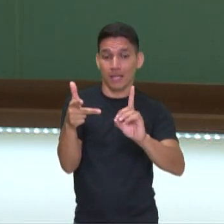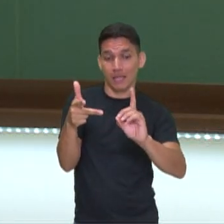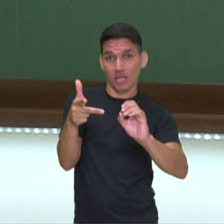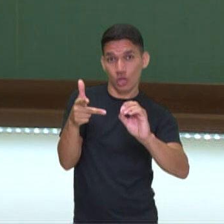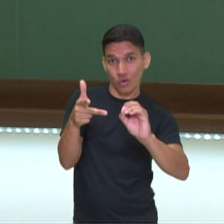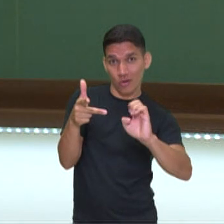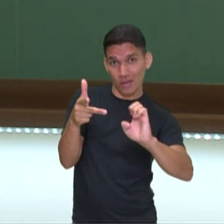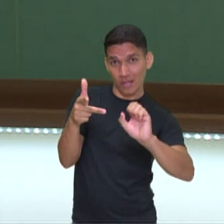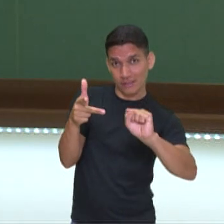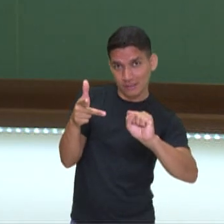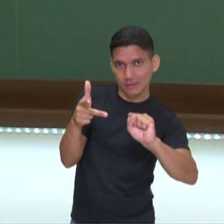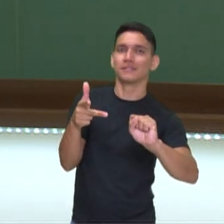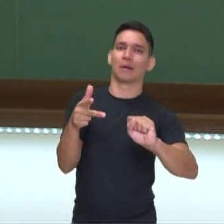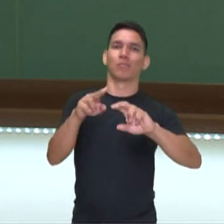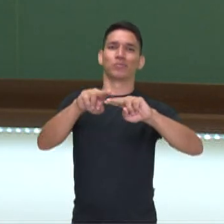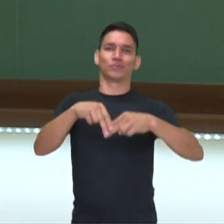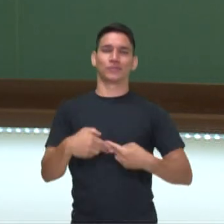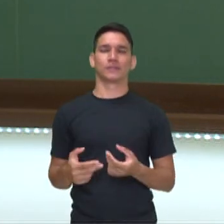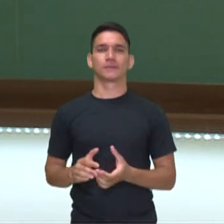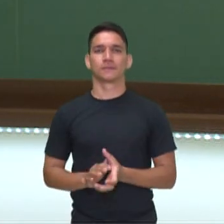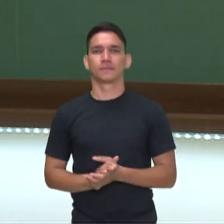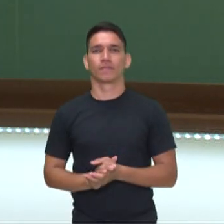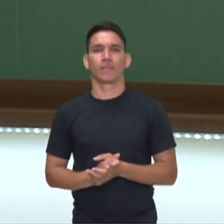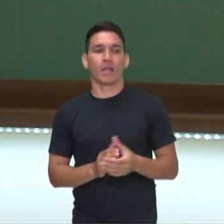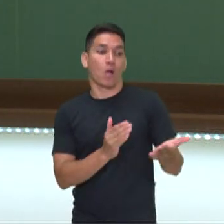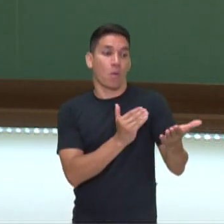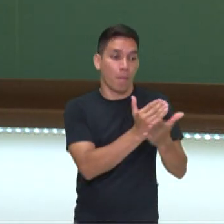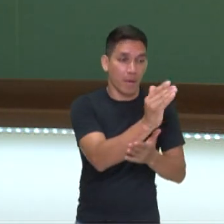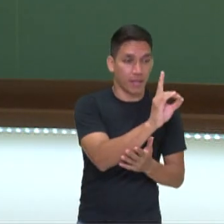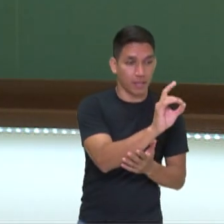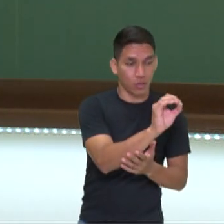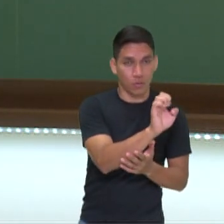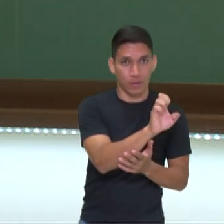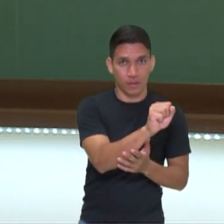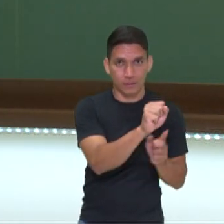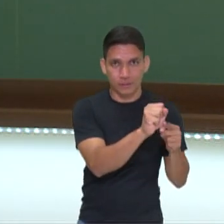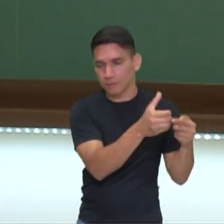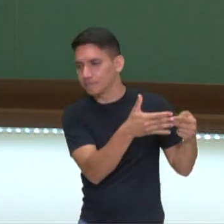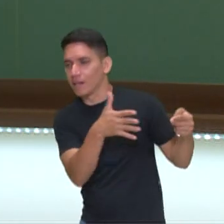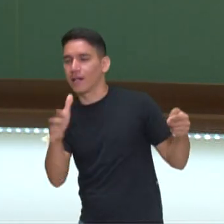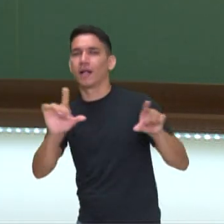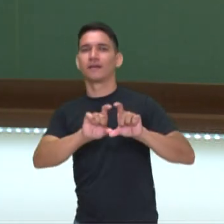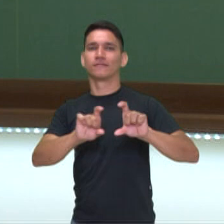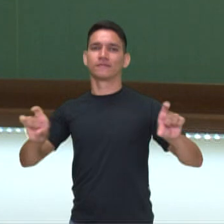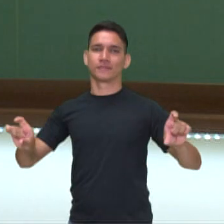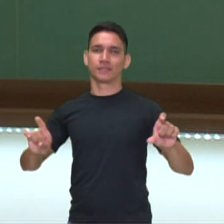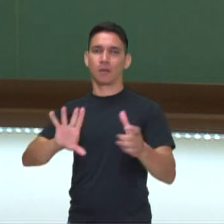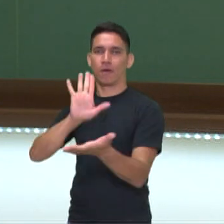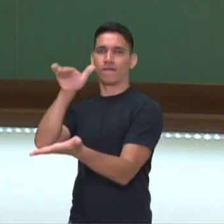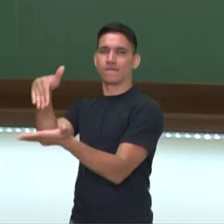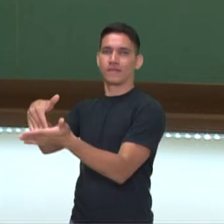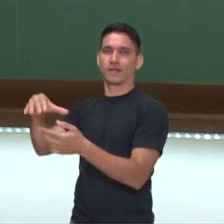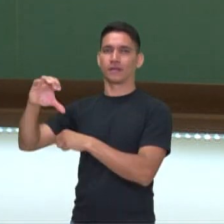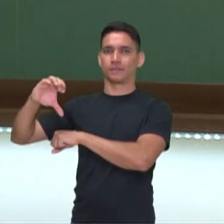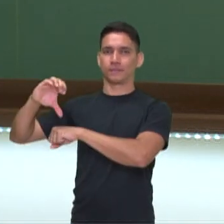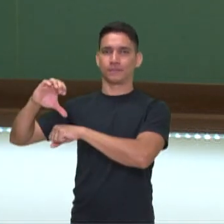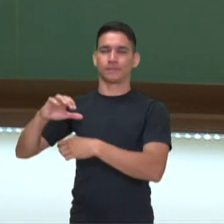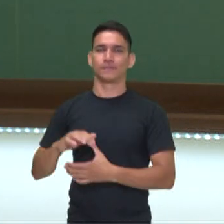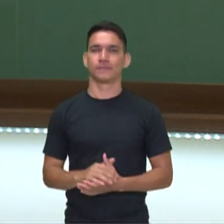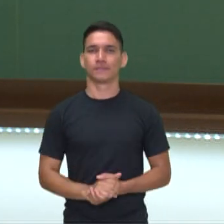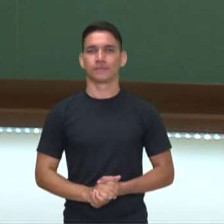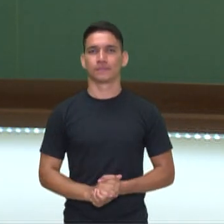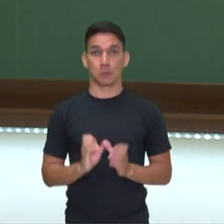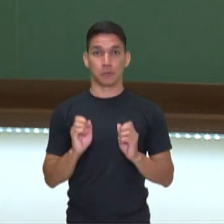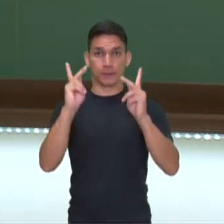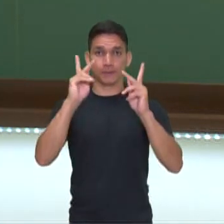a formação por ter o auxiliar, a formação play tennis mantém-se igual, com o ponto de interrogação no final.